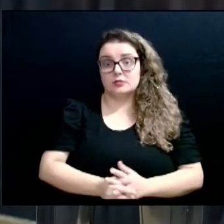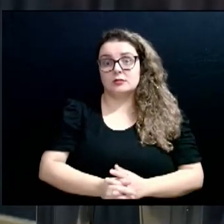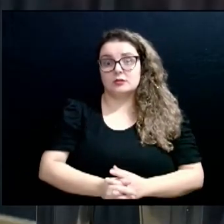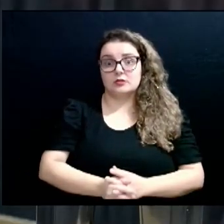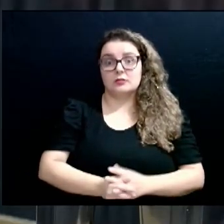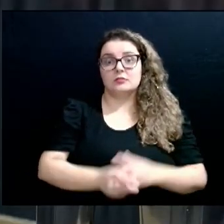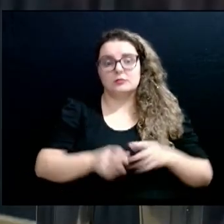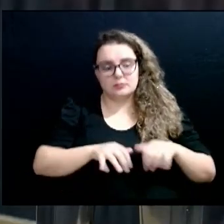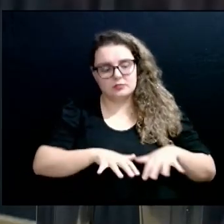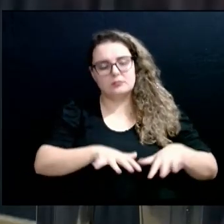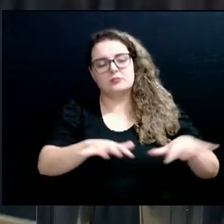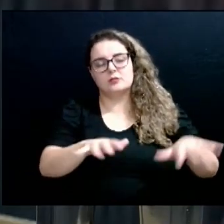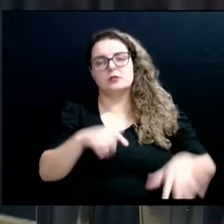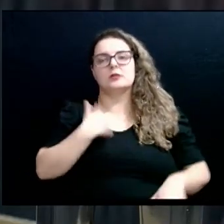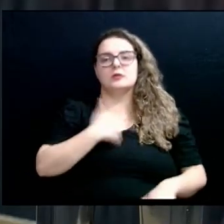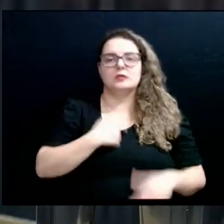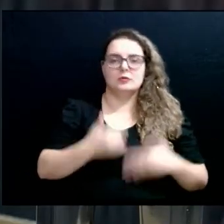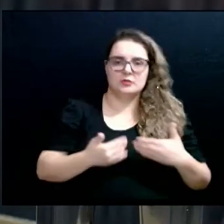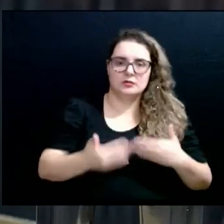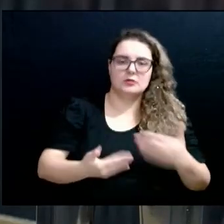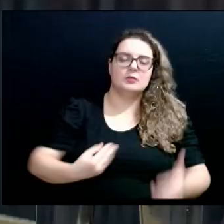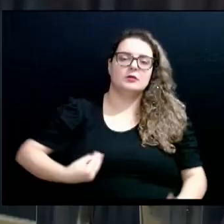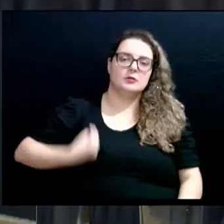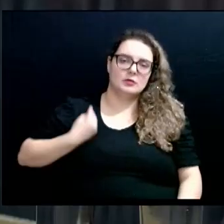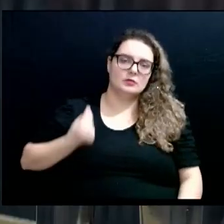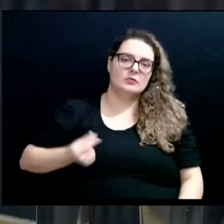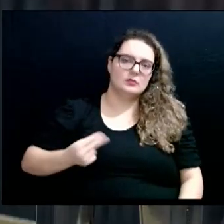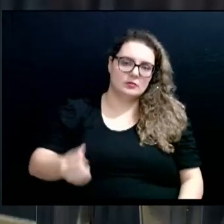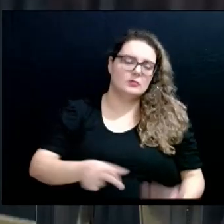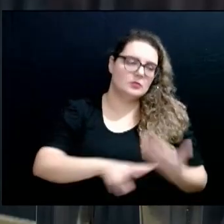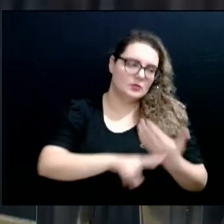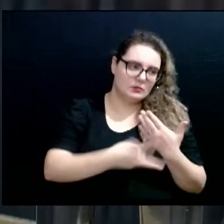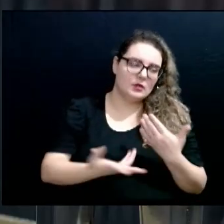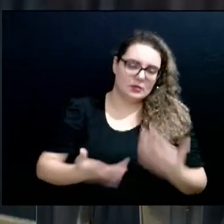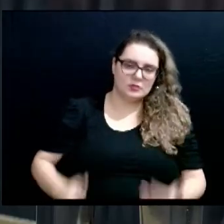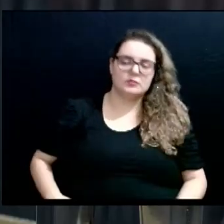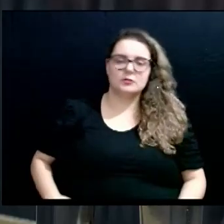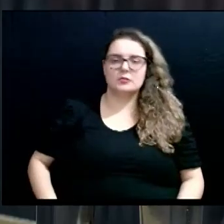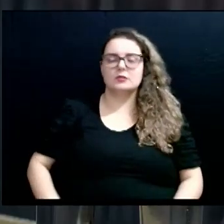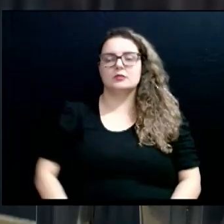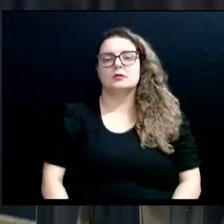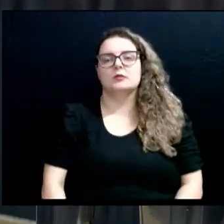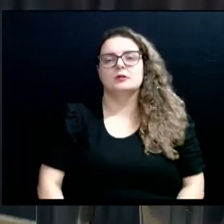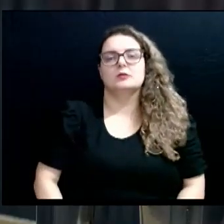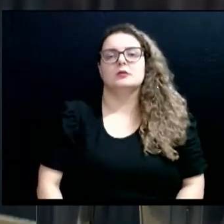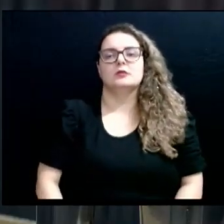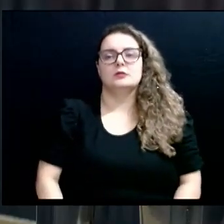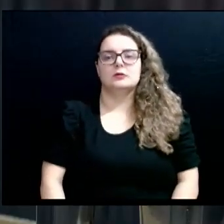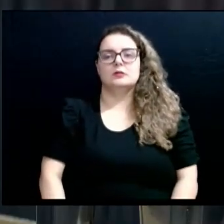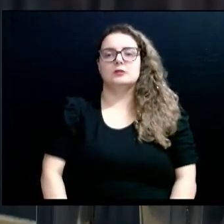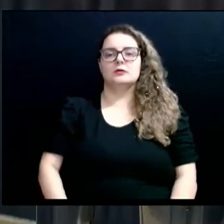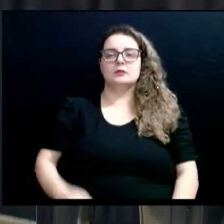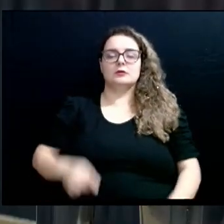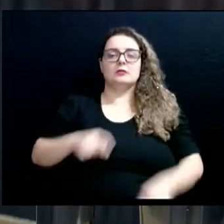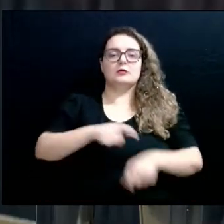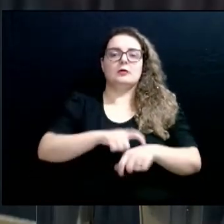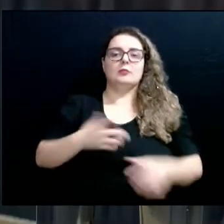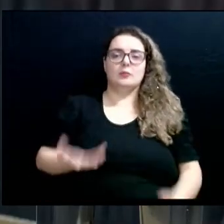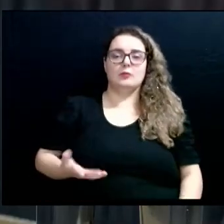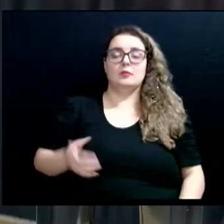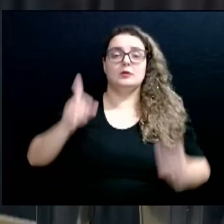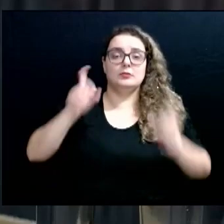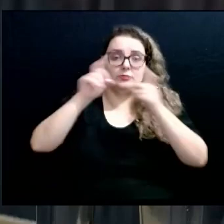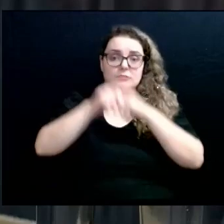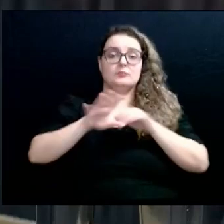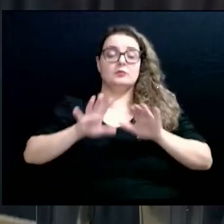a gente anda a Sim. vida inteira. Então é um momento bastante crítico, né, Uhum. mas lembrando que os